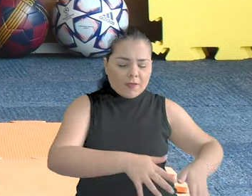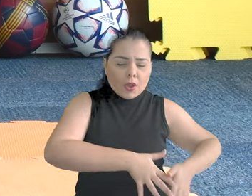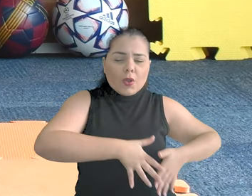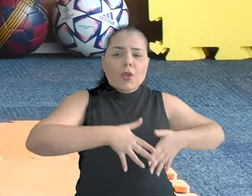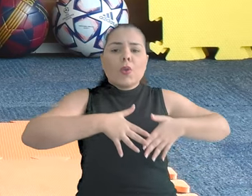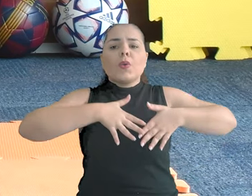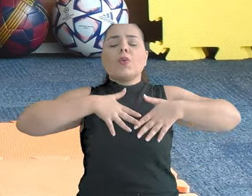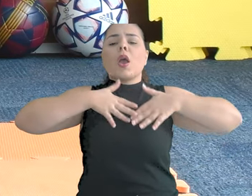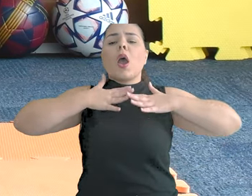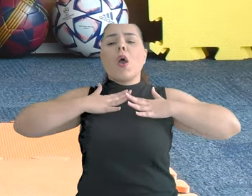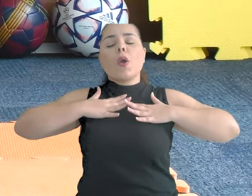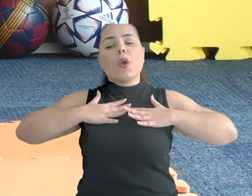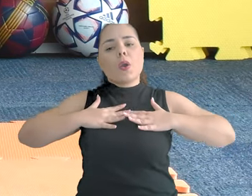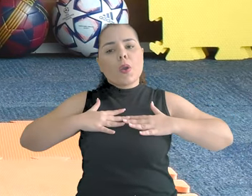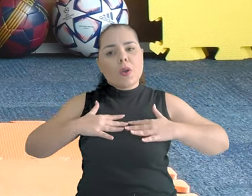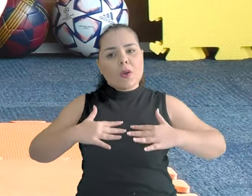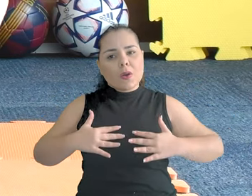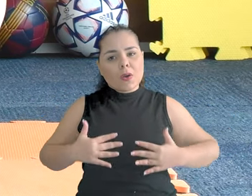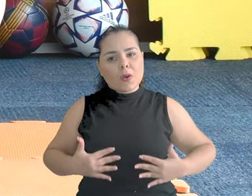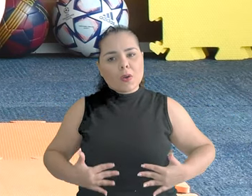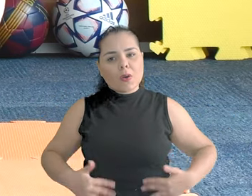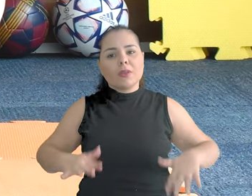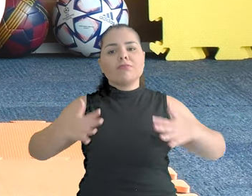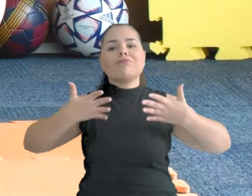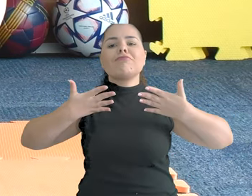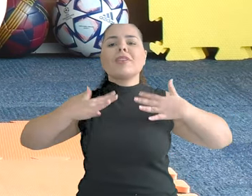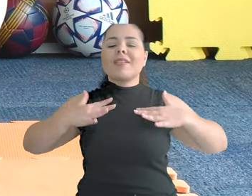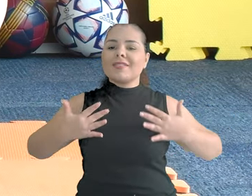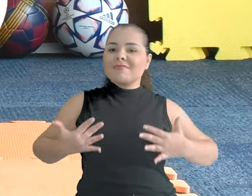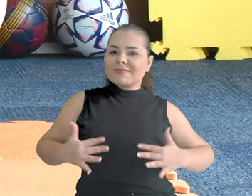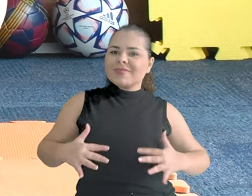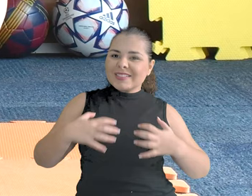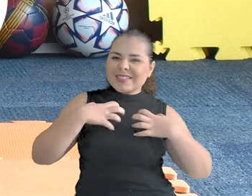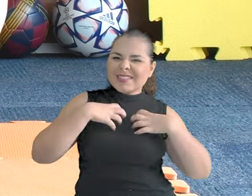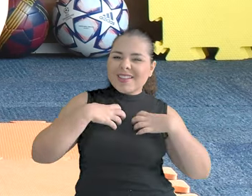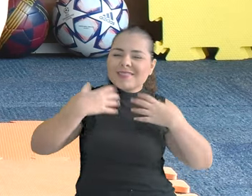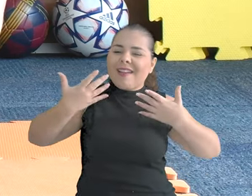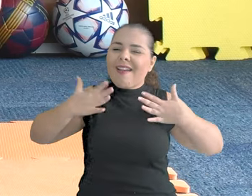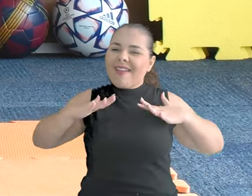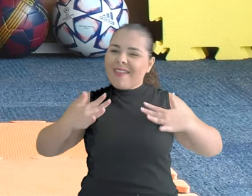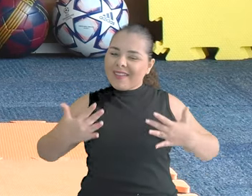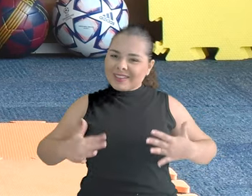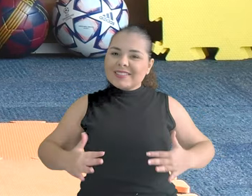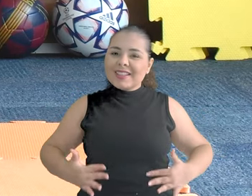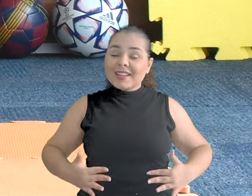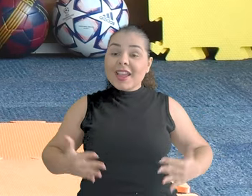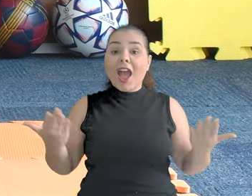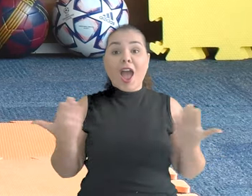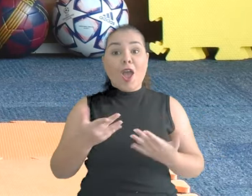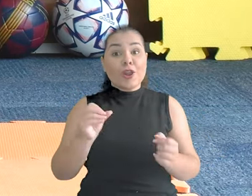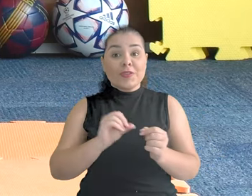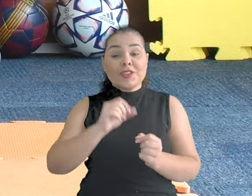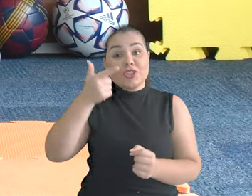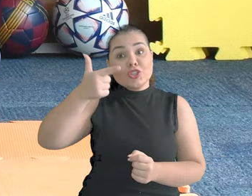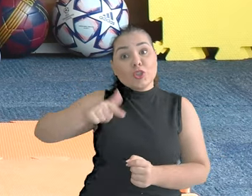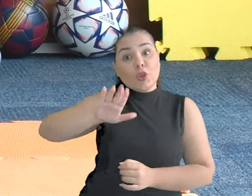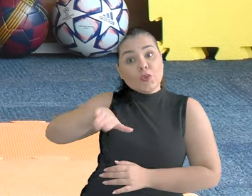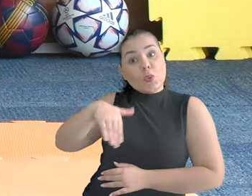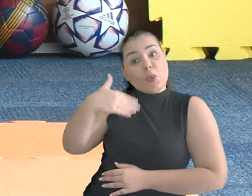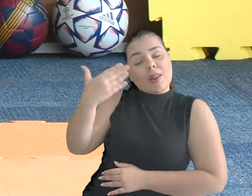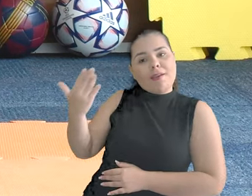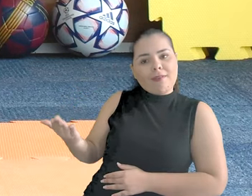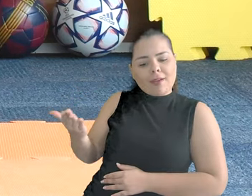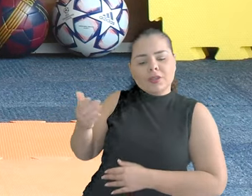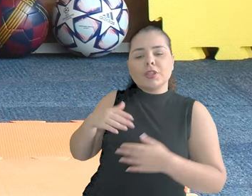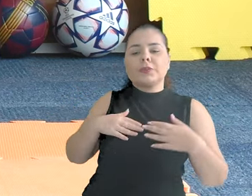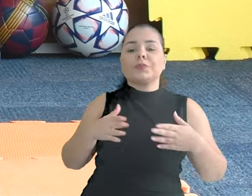Relaxante. Vamos fazer com outro pé. Juntou